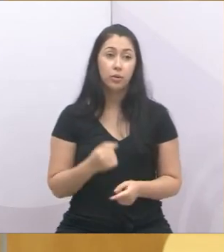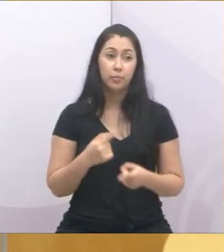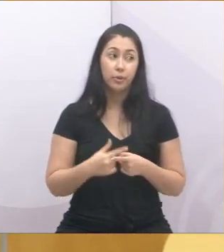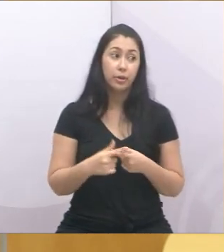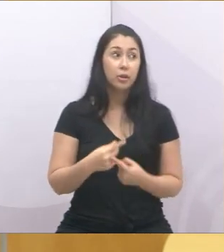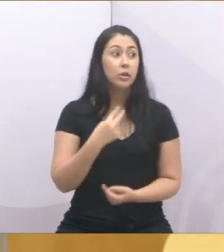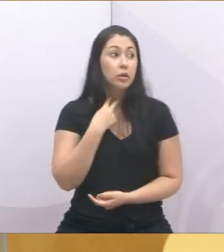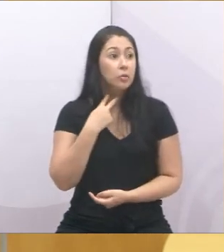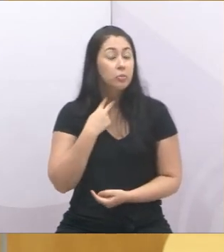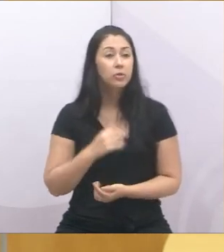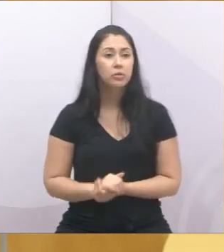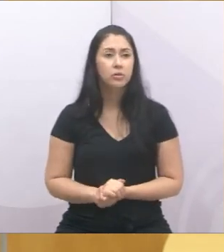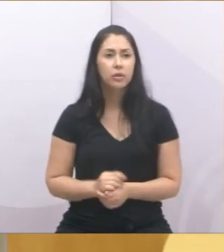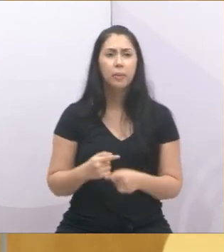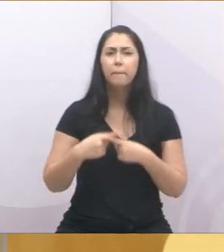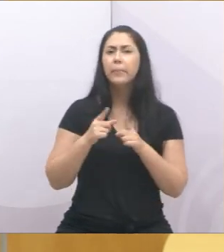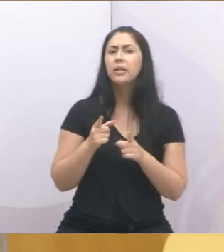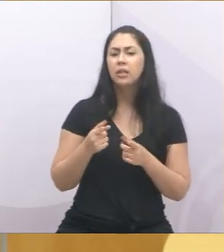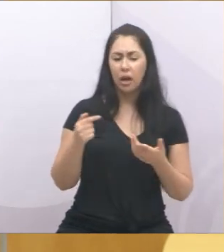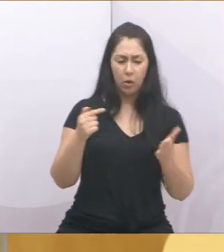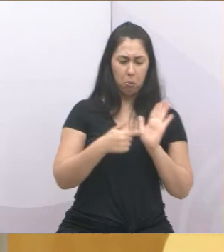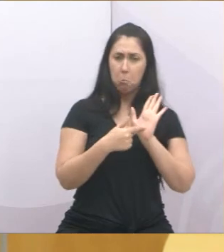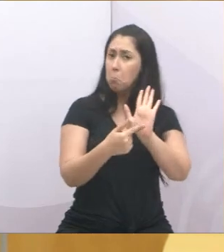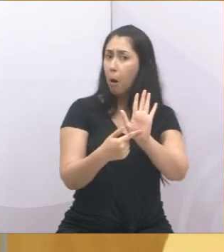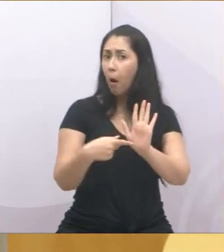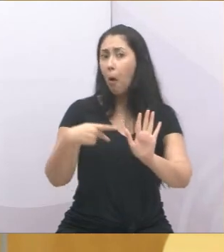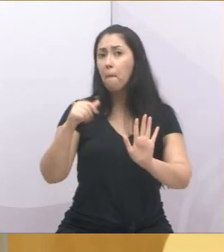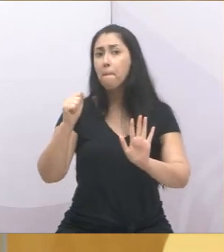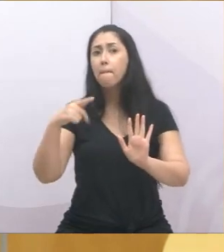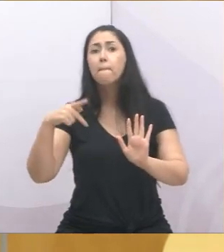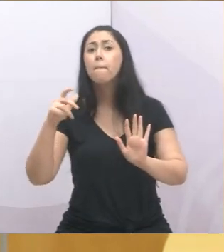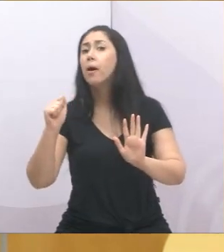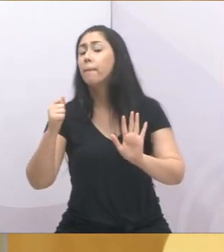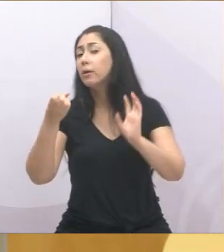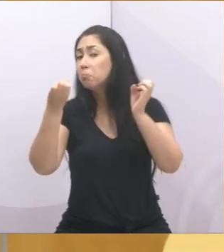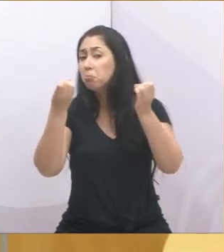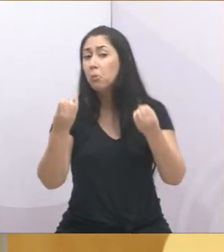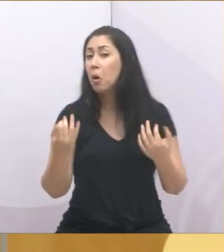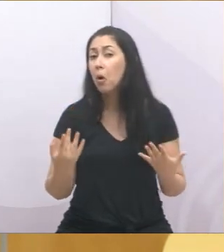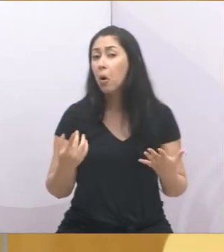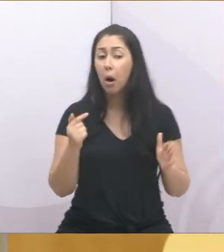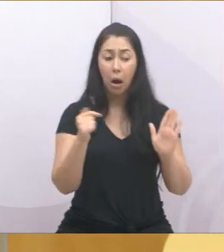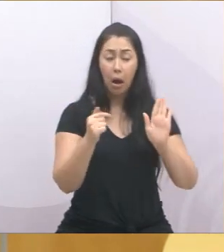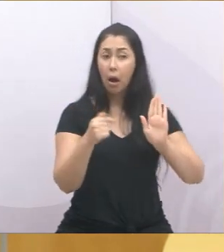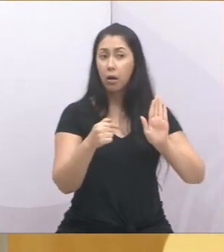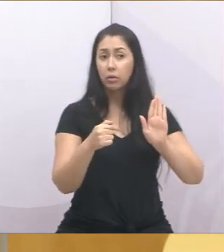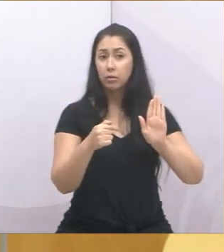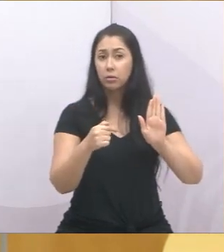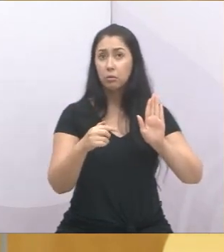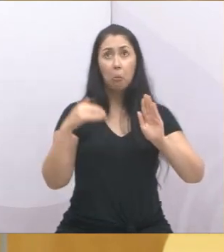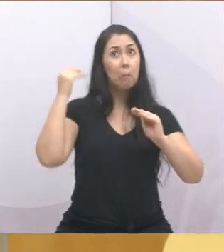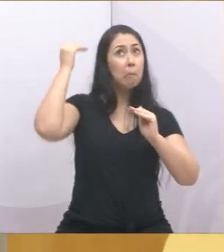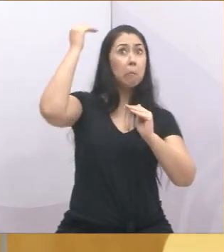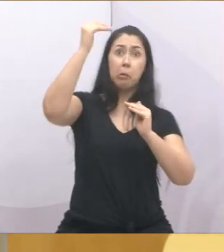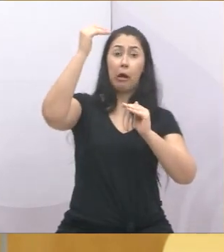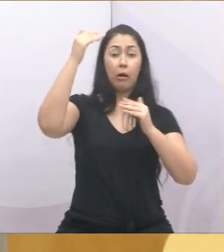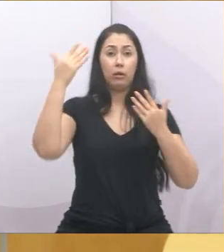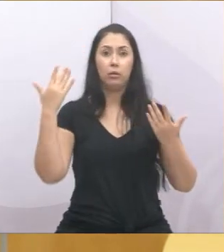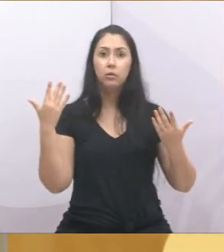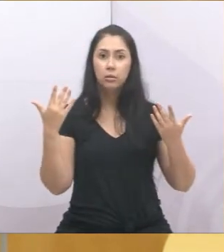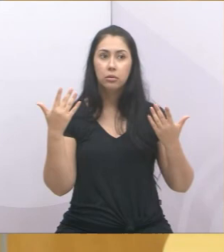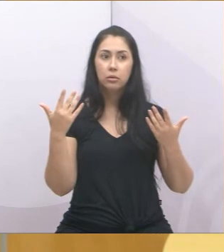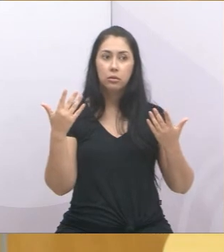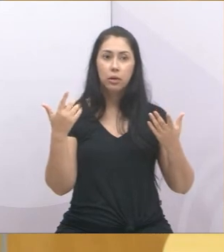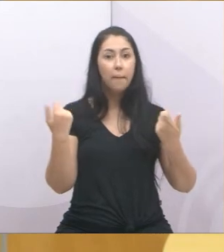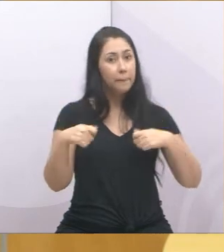não pode. Mas e o Papa? E o que o Papa diz aqui? Né, Lucimar? O Papa, que é o verdadeiro pastor maior nosso da Igreja Católica, ele diz que